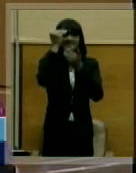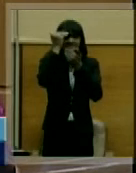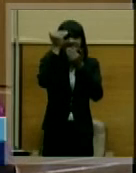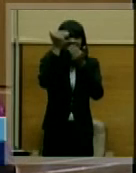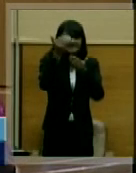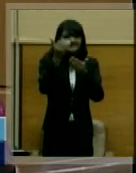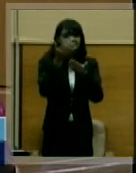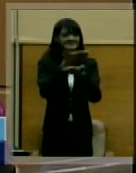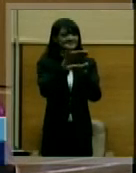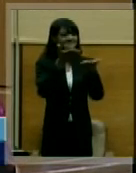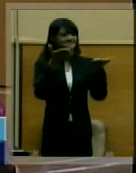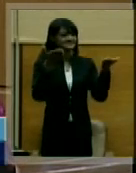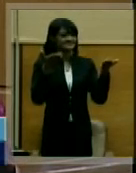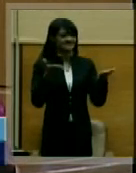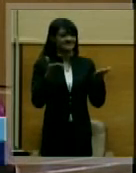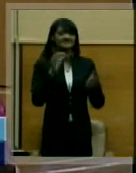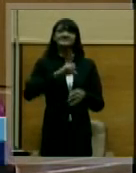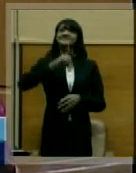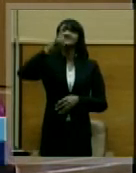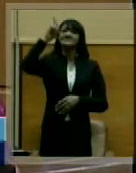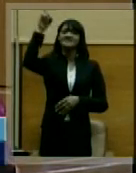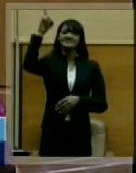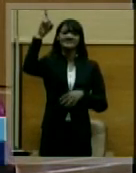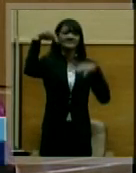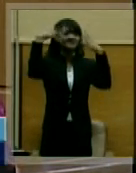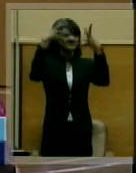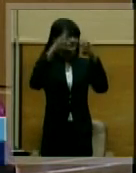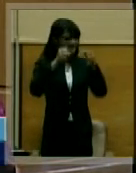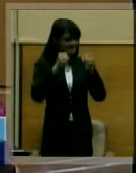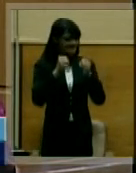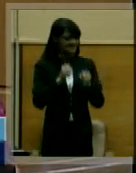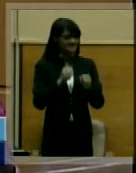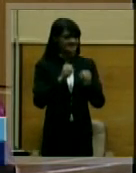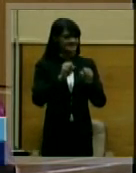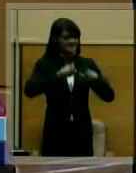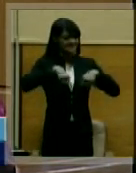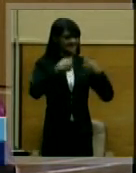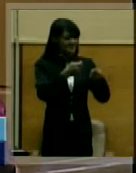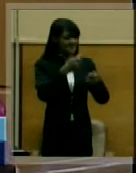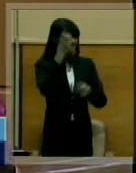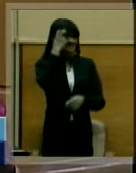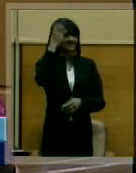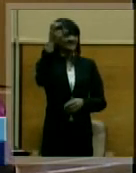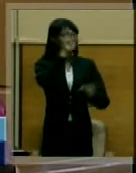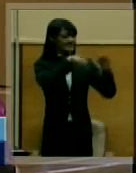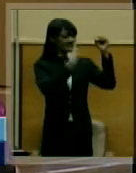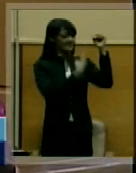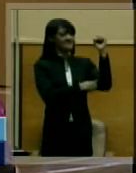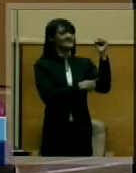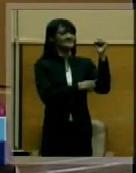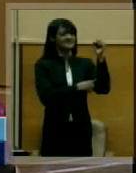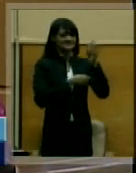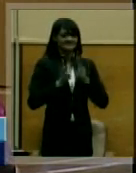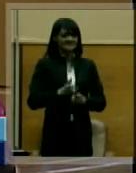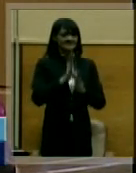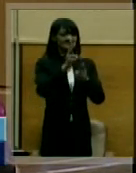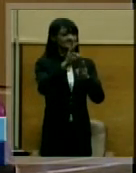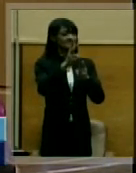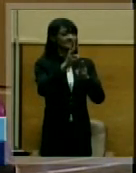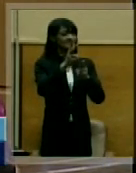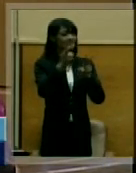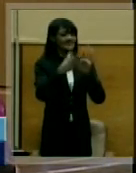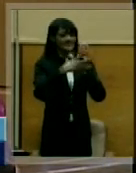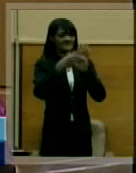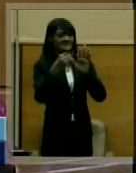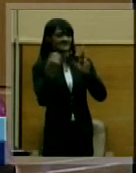agradecimentos. E que Deus Todo-Poderoso lhes dê sabedoria e força para manter-se um exemplo para todos